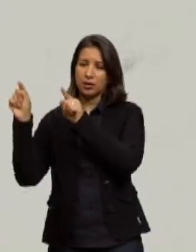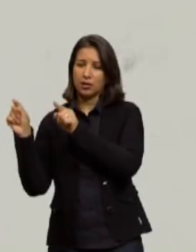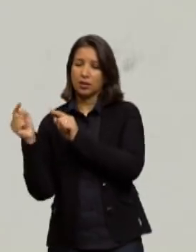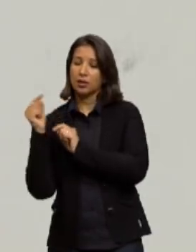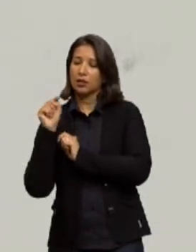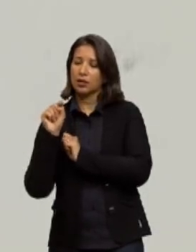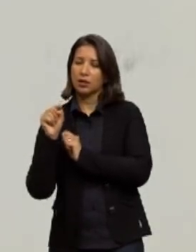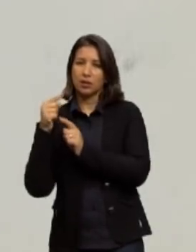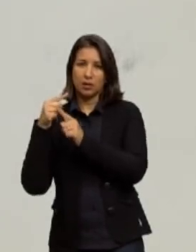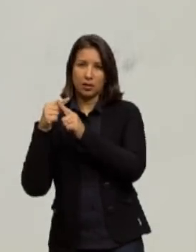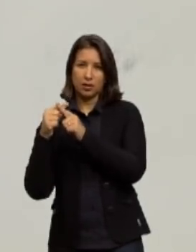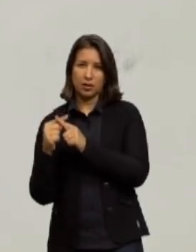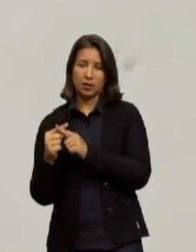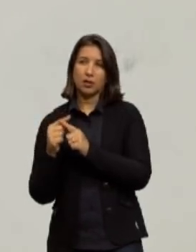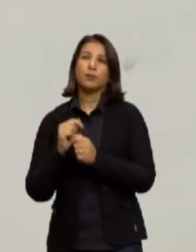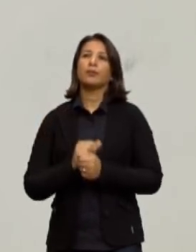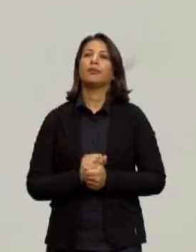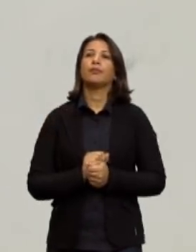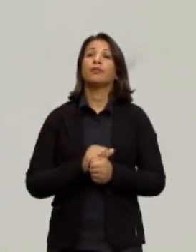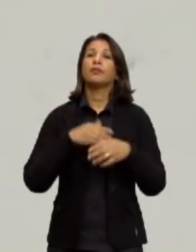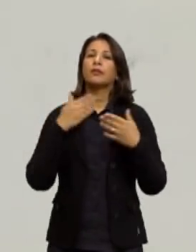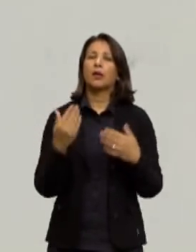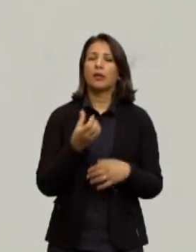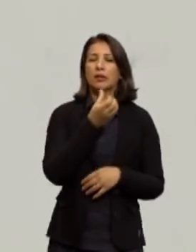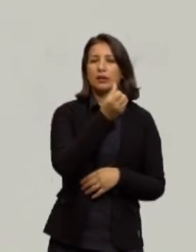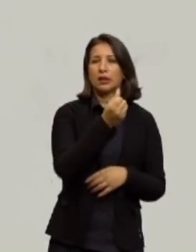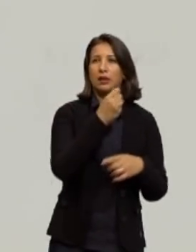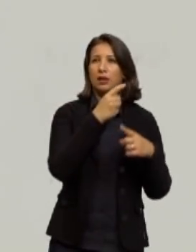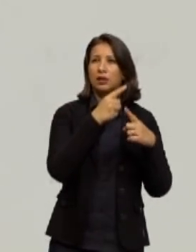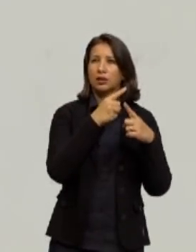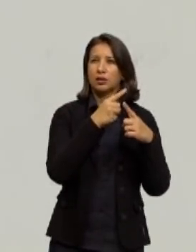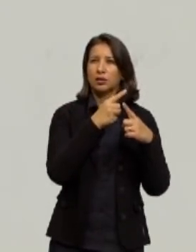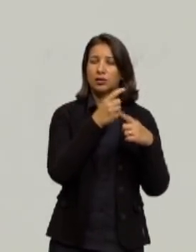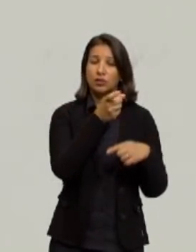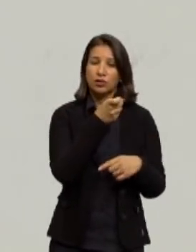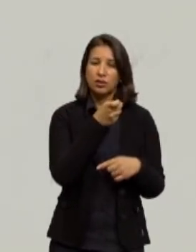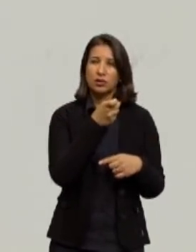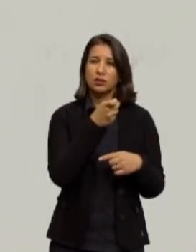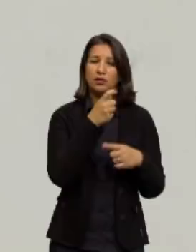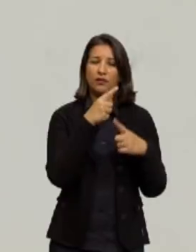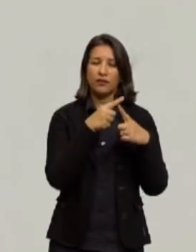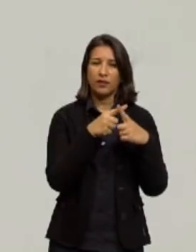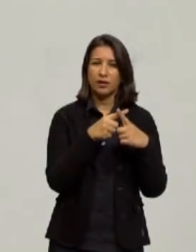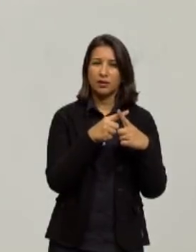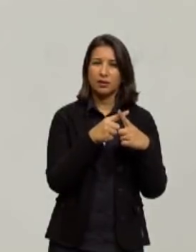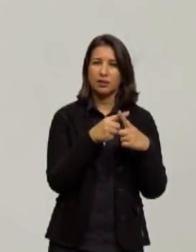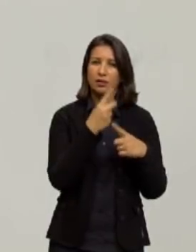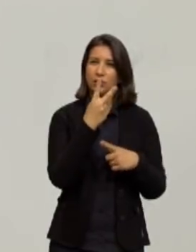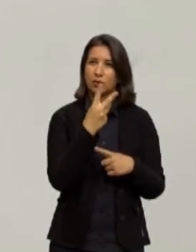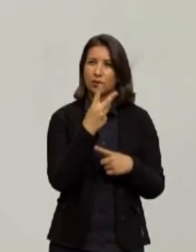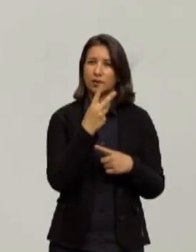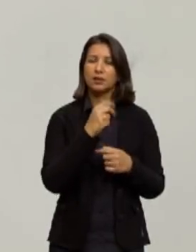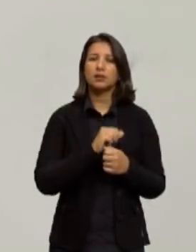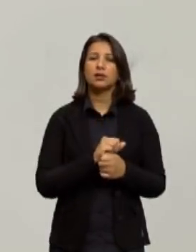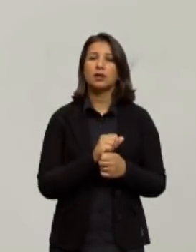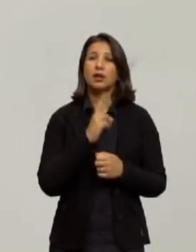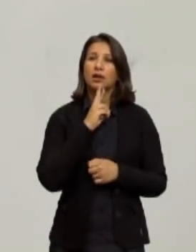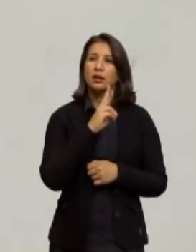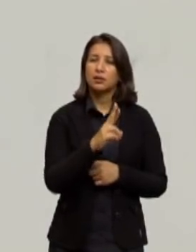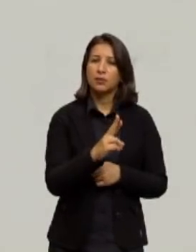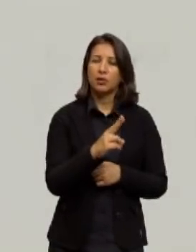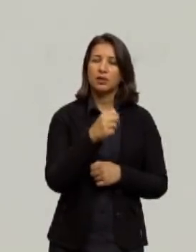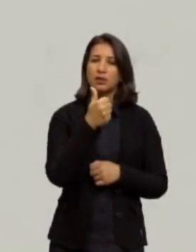certo então vamos lá 6 x 2 x a 12